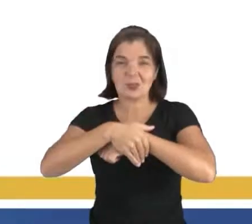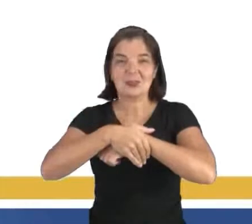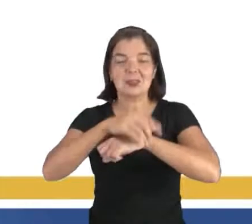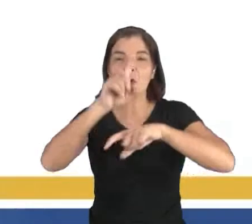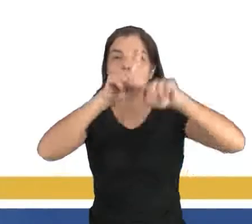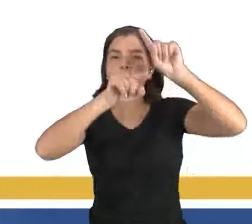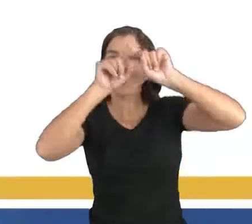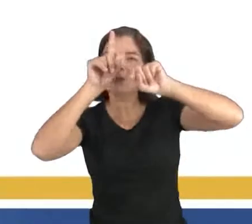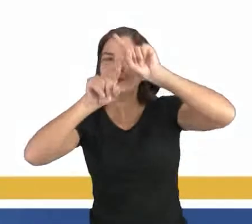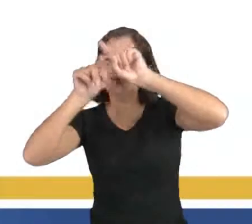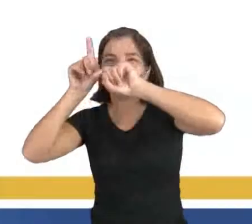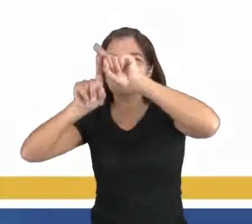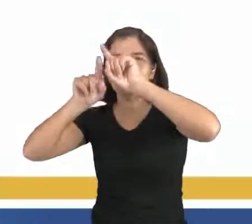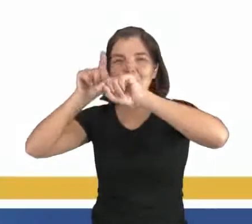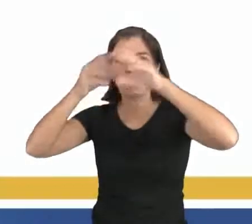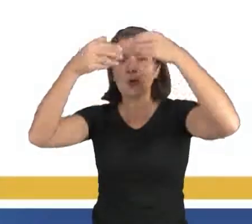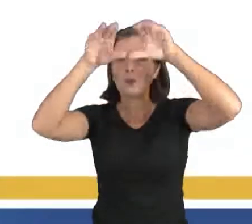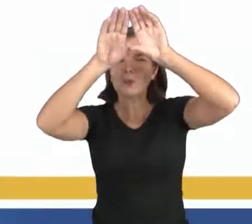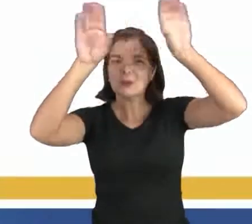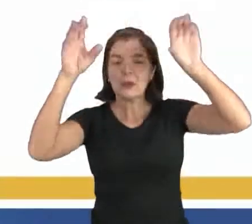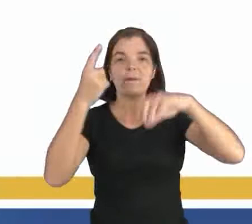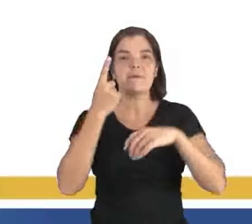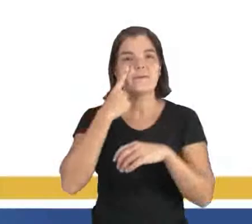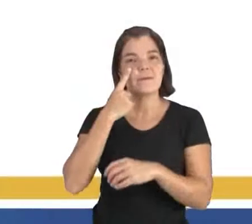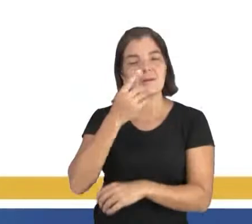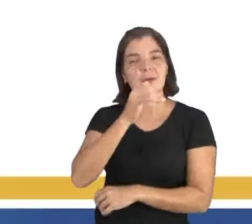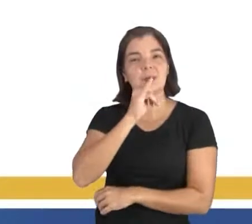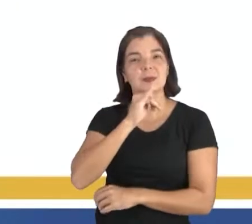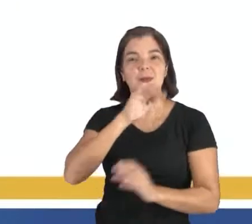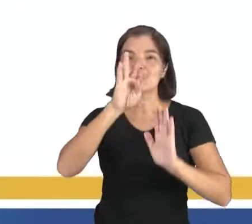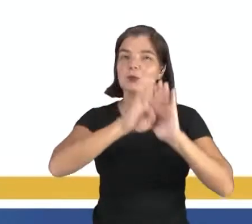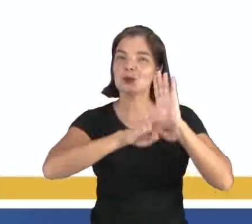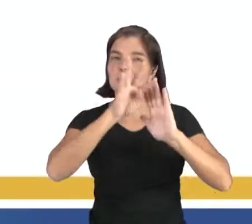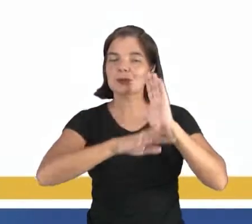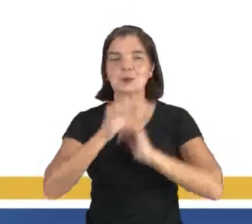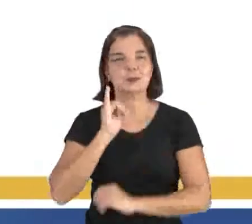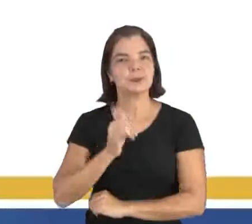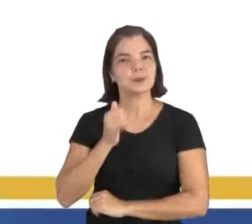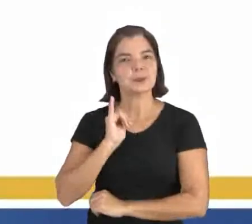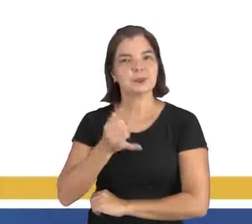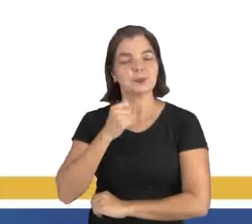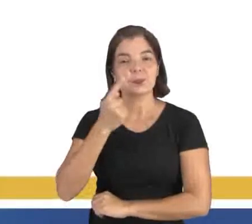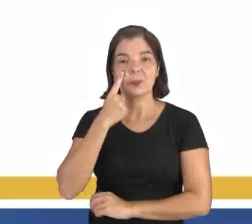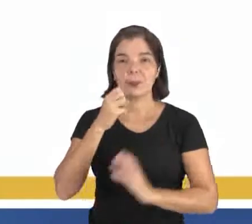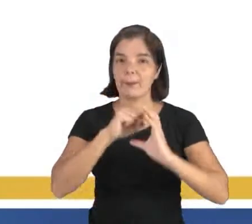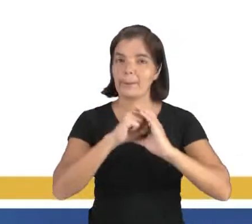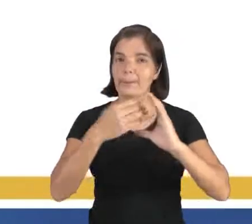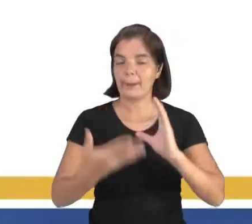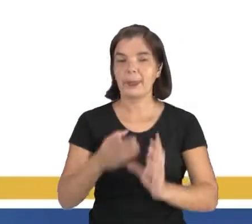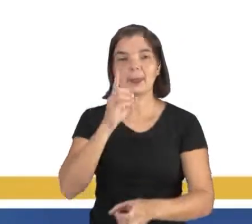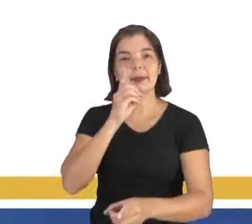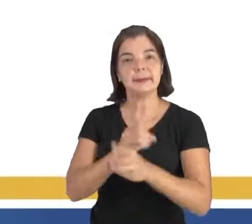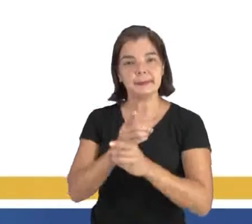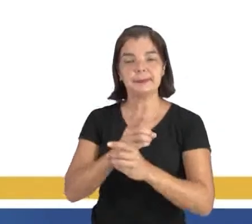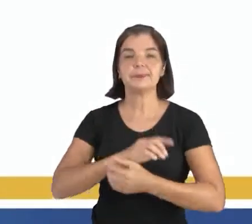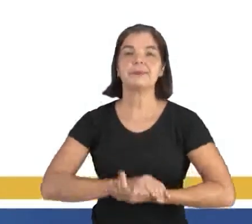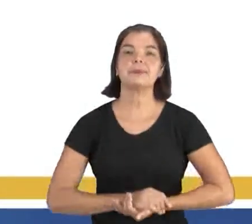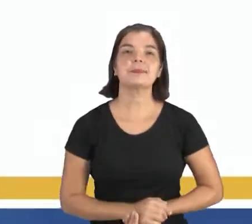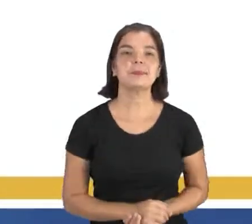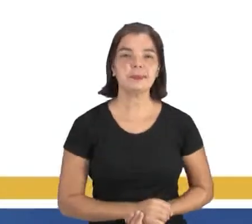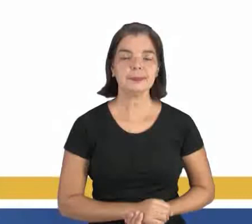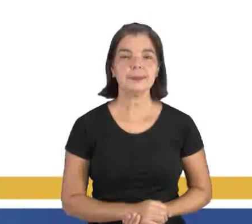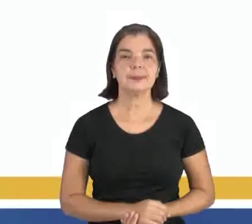as estrelas do céu. Vimos aqui um exemplo de texto narrativo. Observe as características encontradas nele.